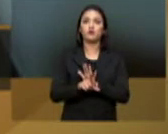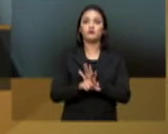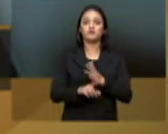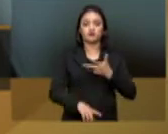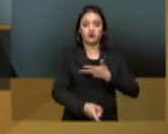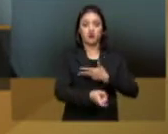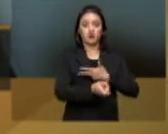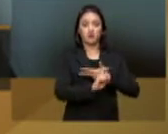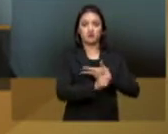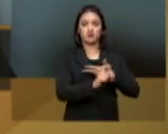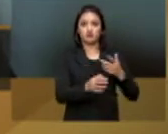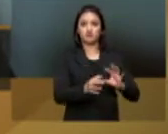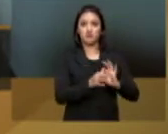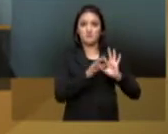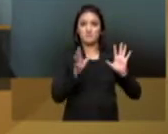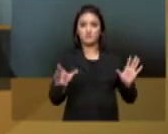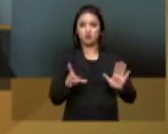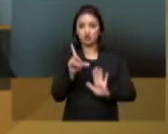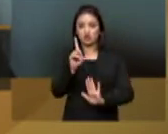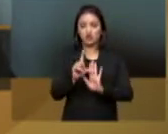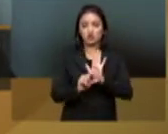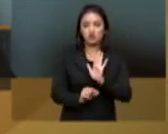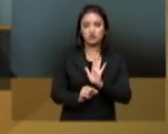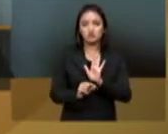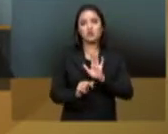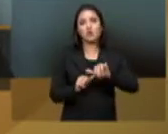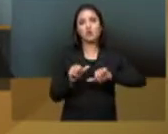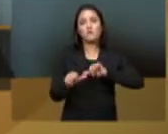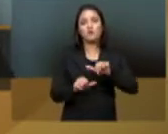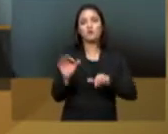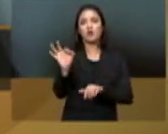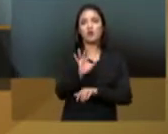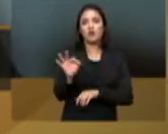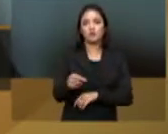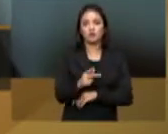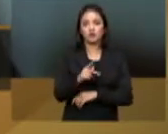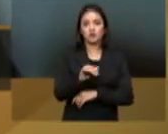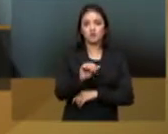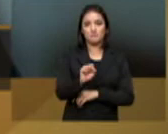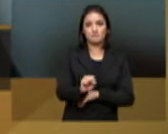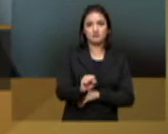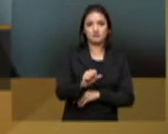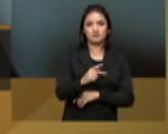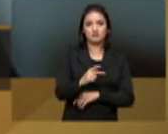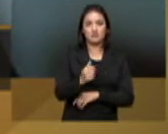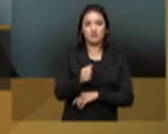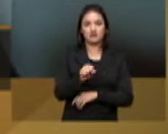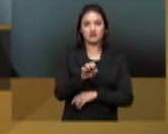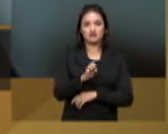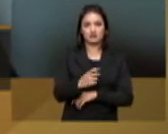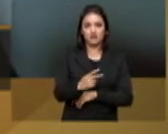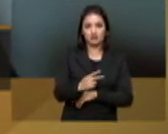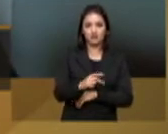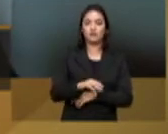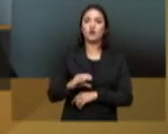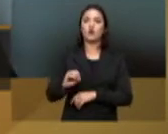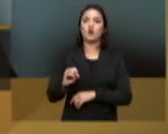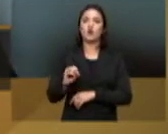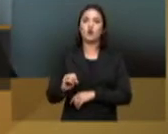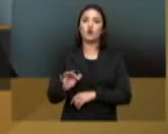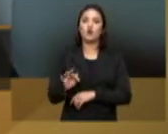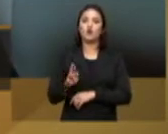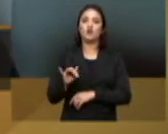restabelecer alíquotas da contribuição ao PIS-PASEP e da COFINS incidentes sobre as receitas